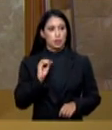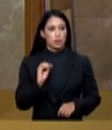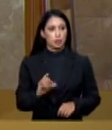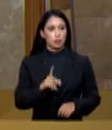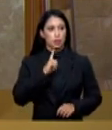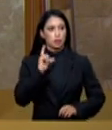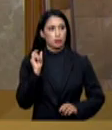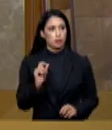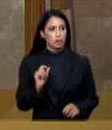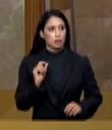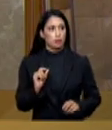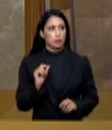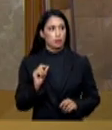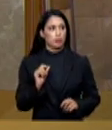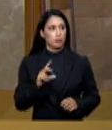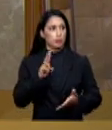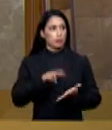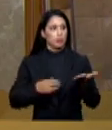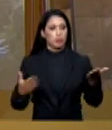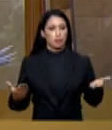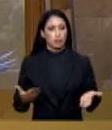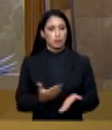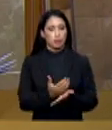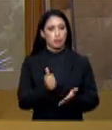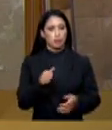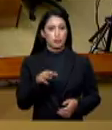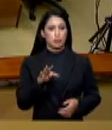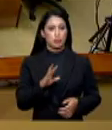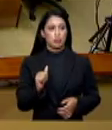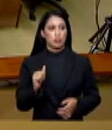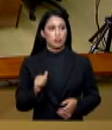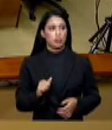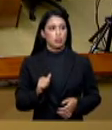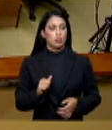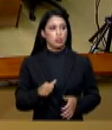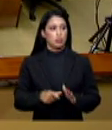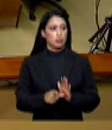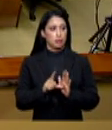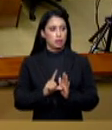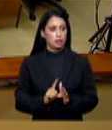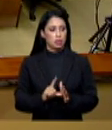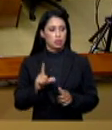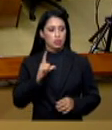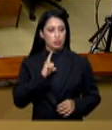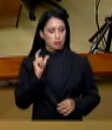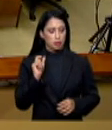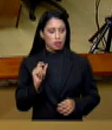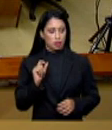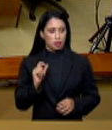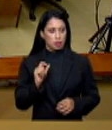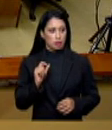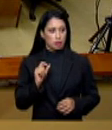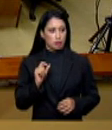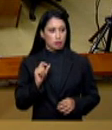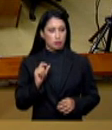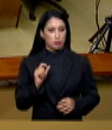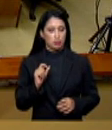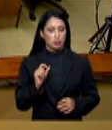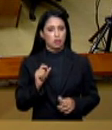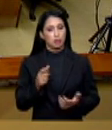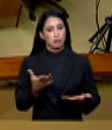14:32 sendo lida e aprovada a ata da sessão anterior eu considero